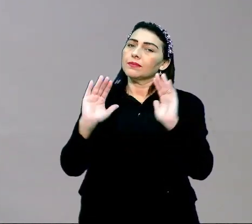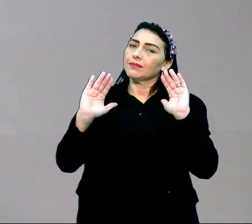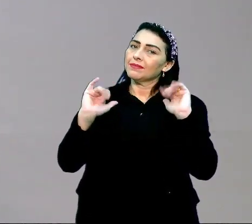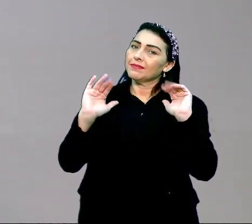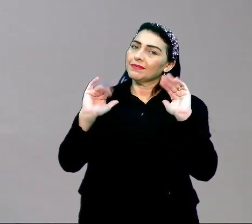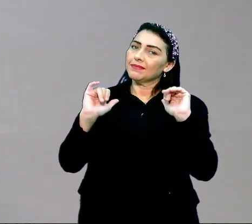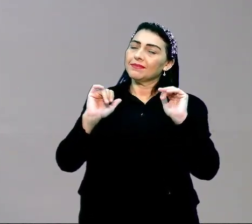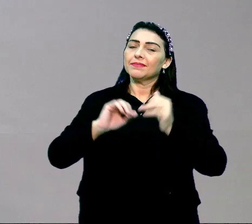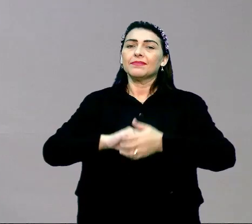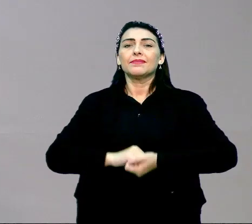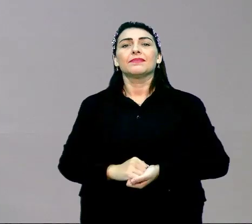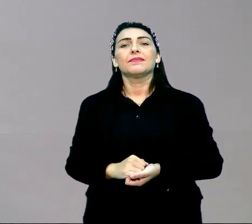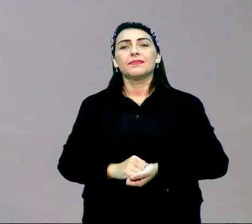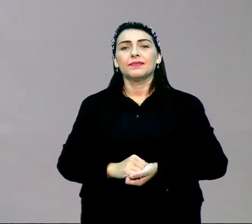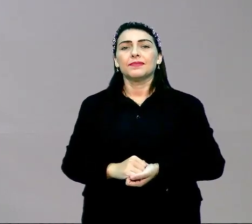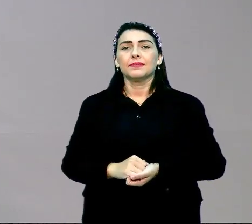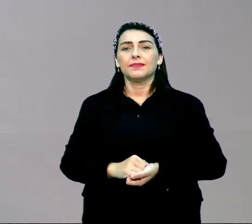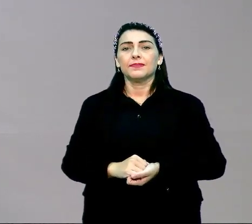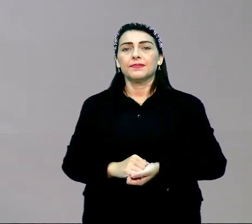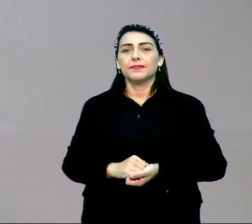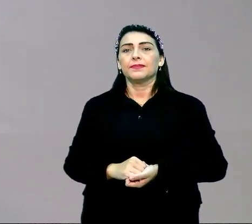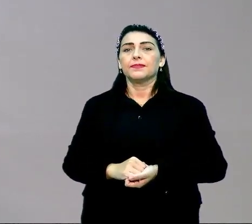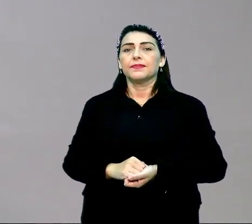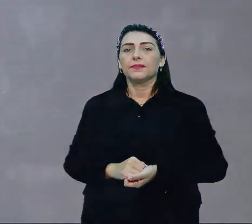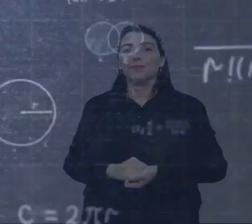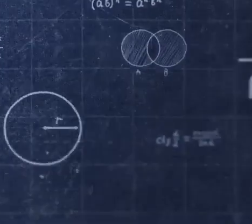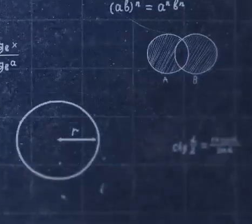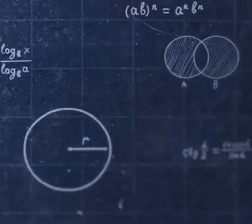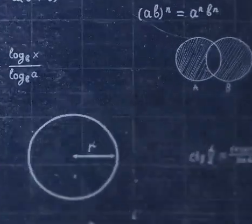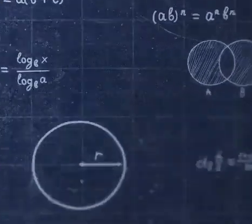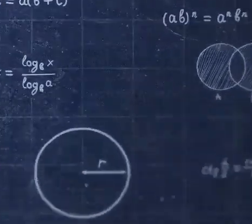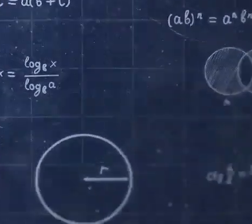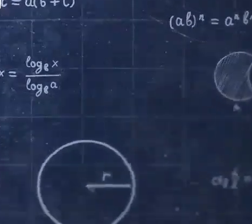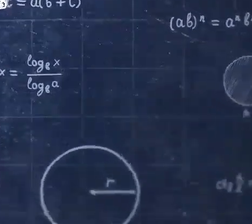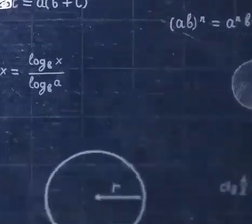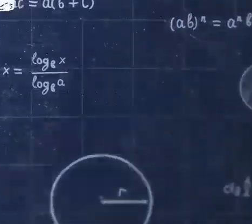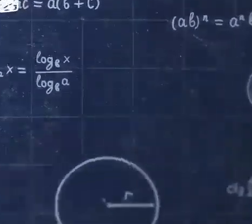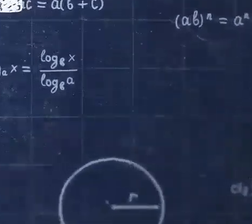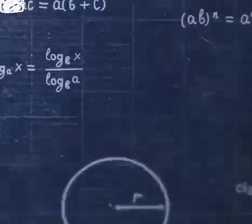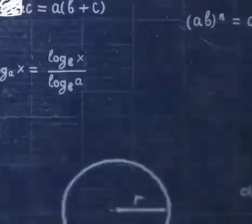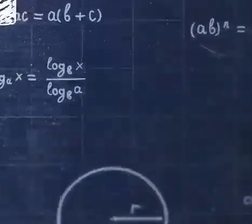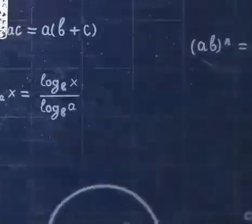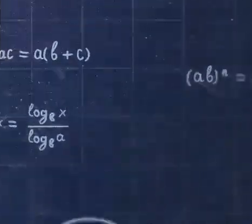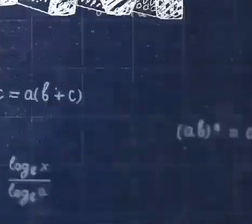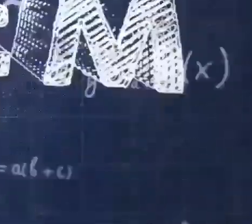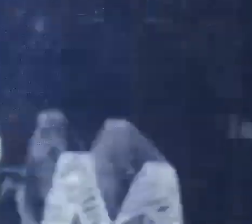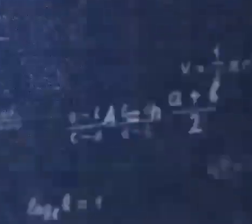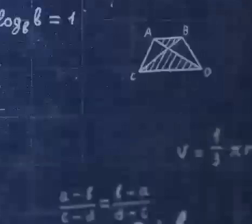Tchau, tchau.